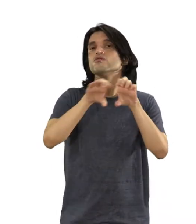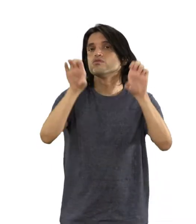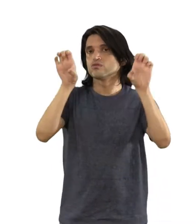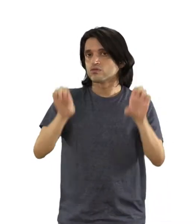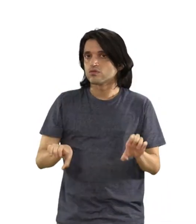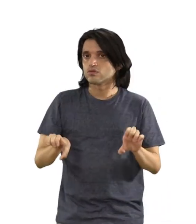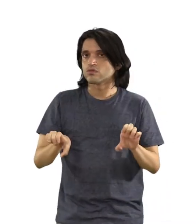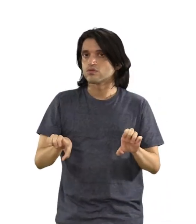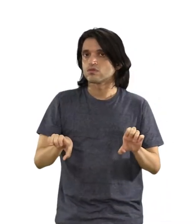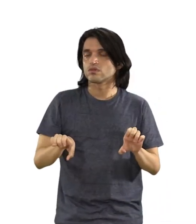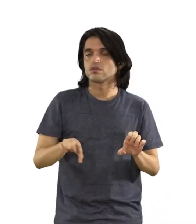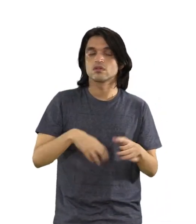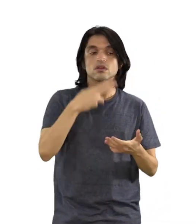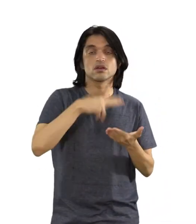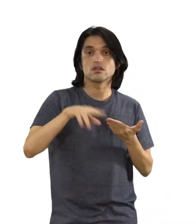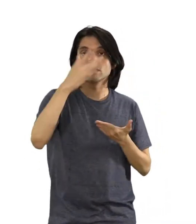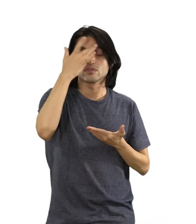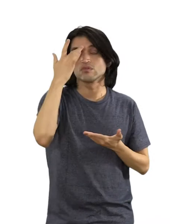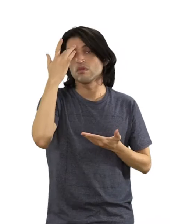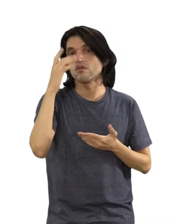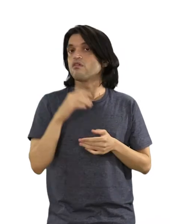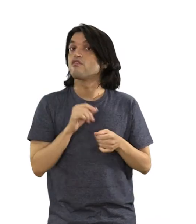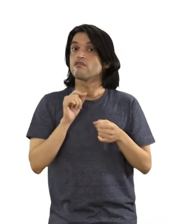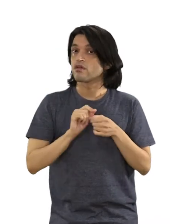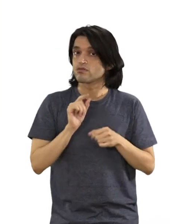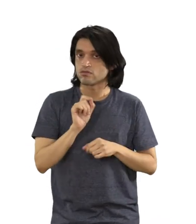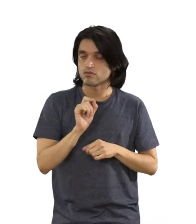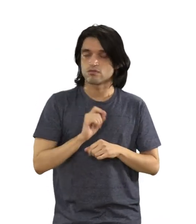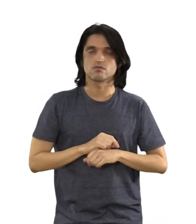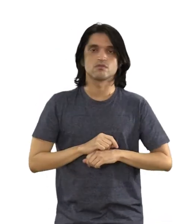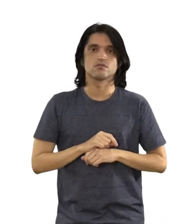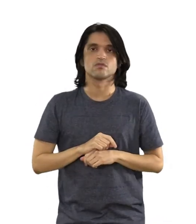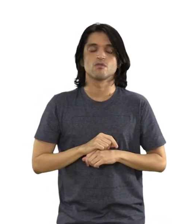da carta pessoal é feita da seguinte forma: